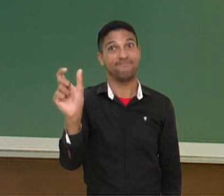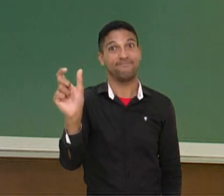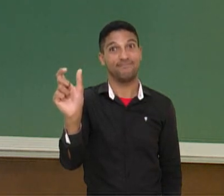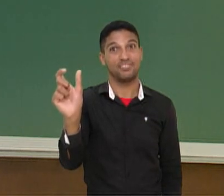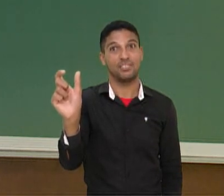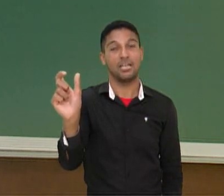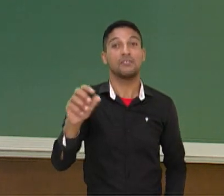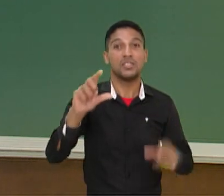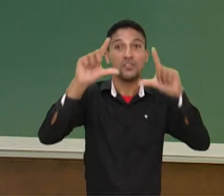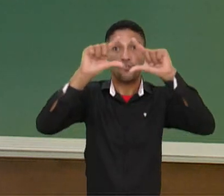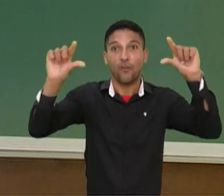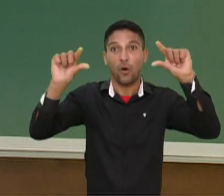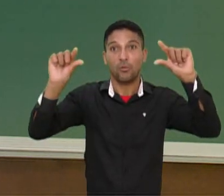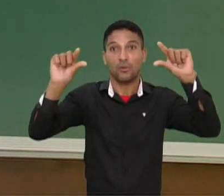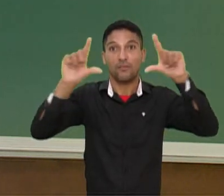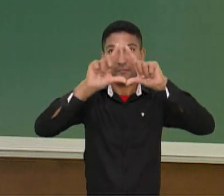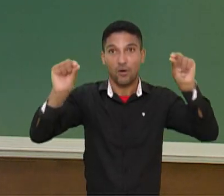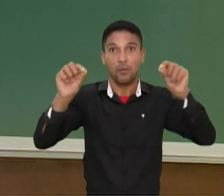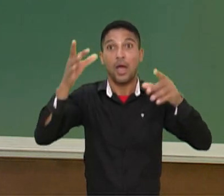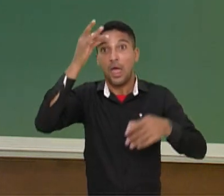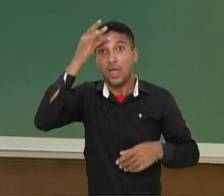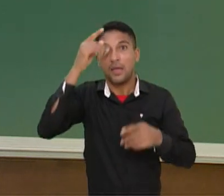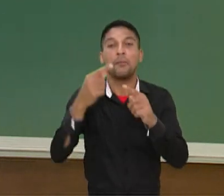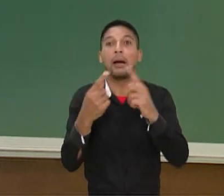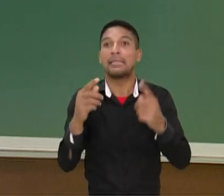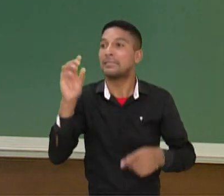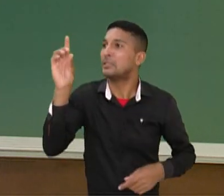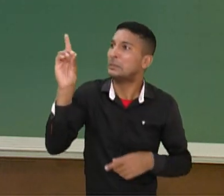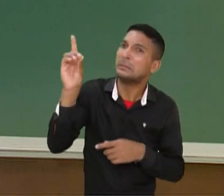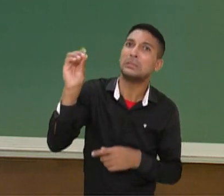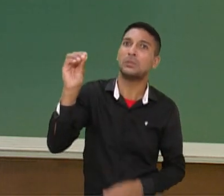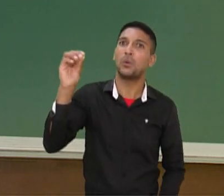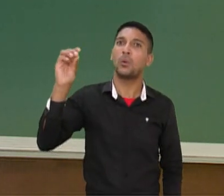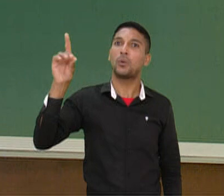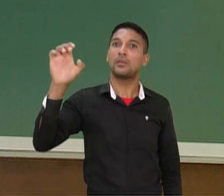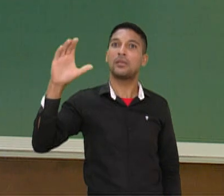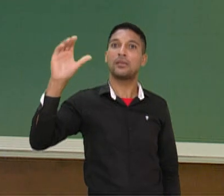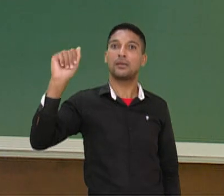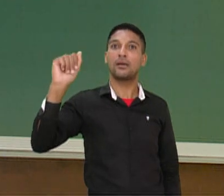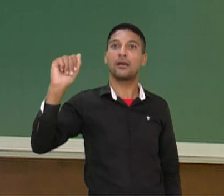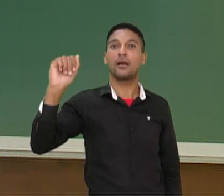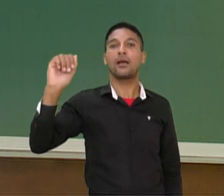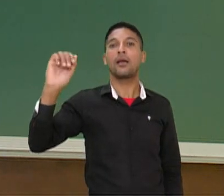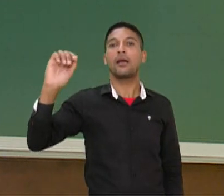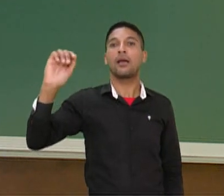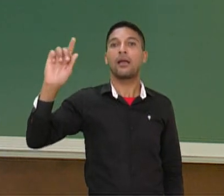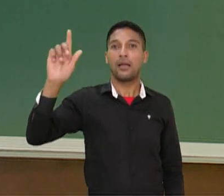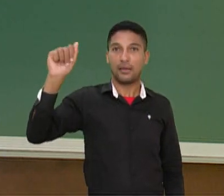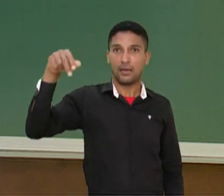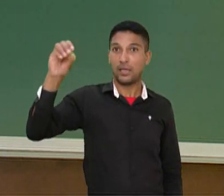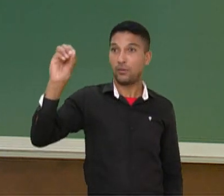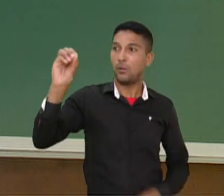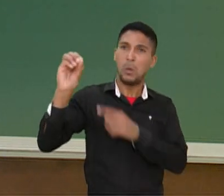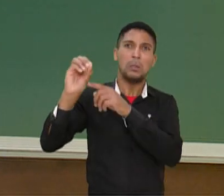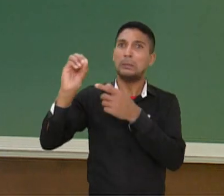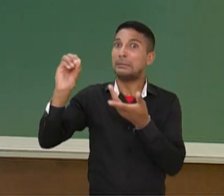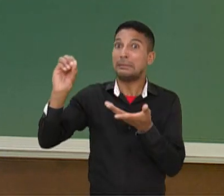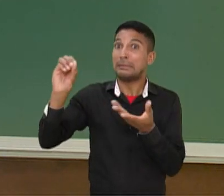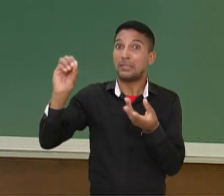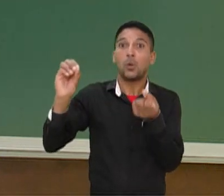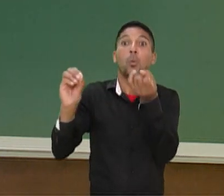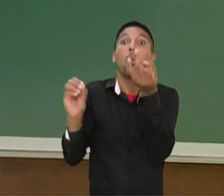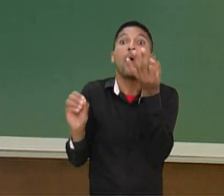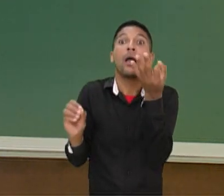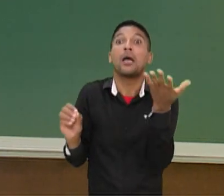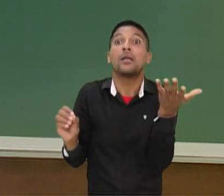você não resolve. E nesse caso, é bom saber a fórmula, é bom ter deduzida a fórmula